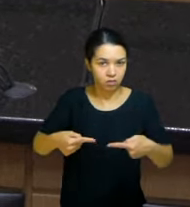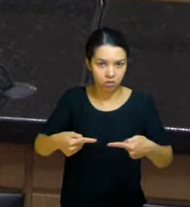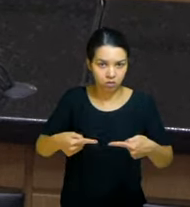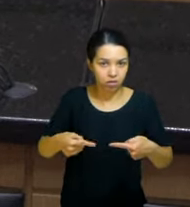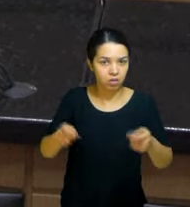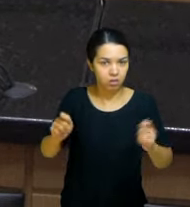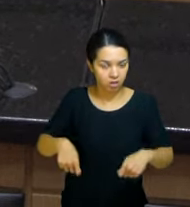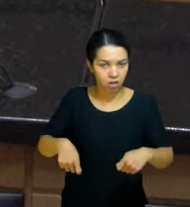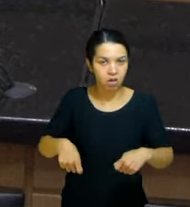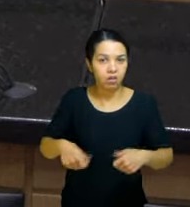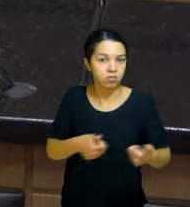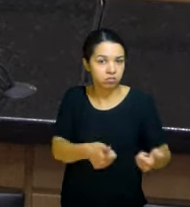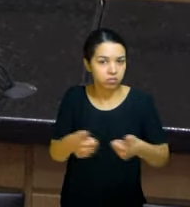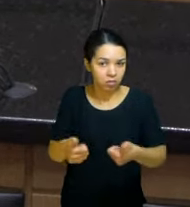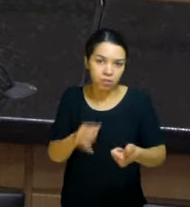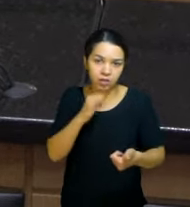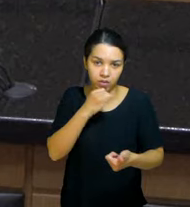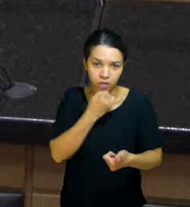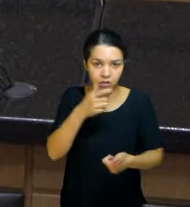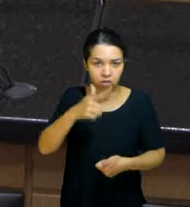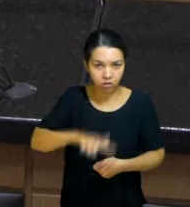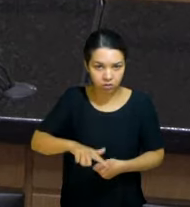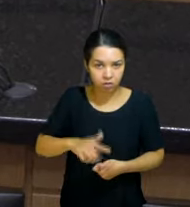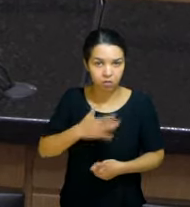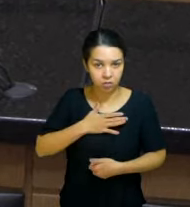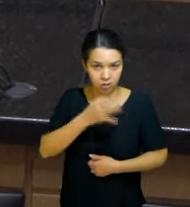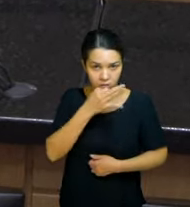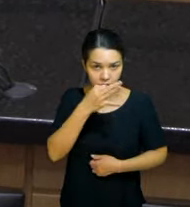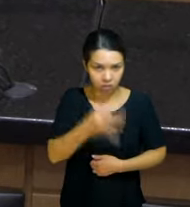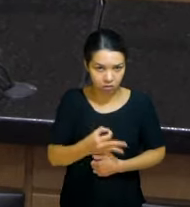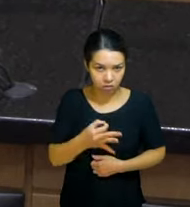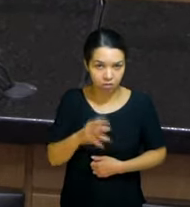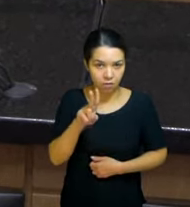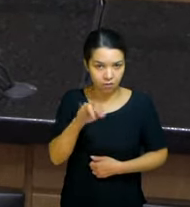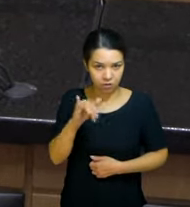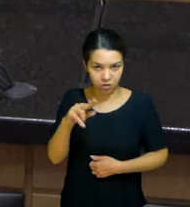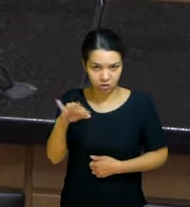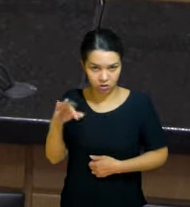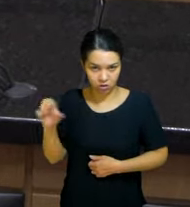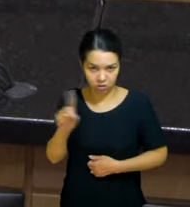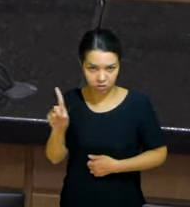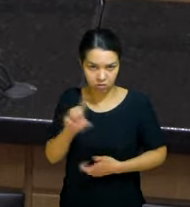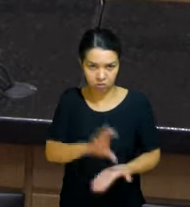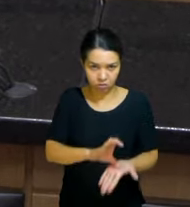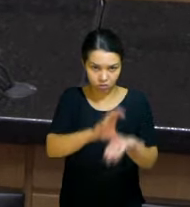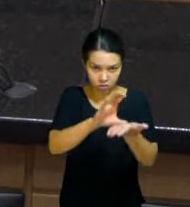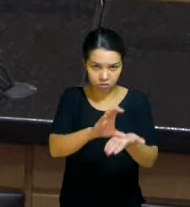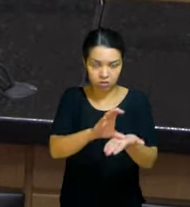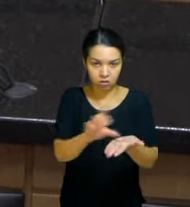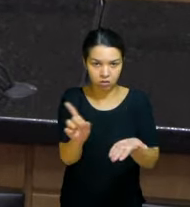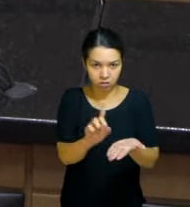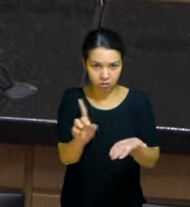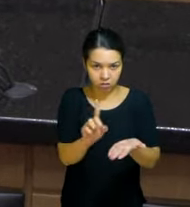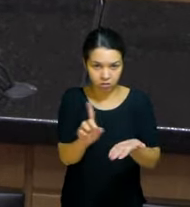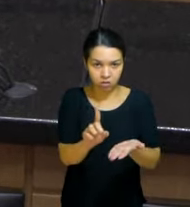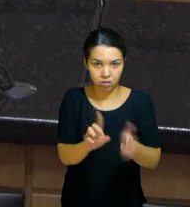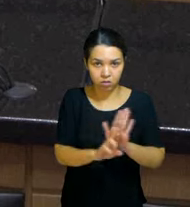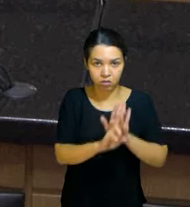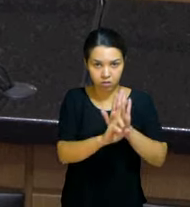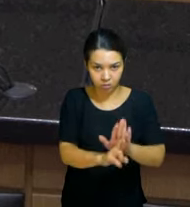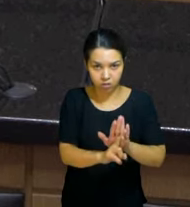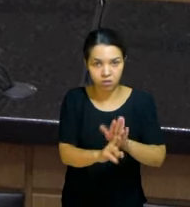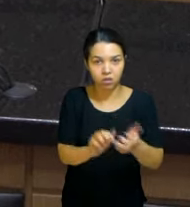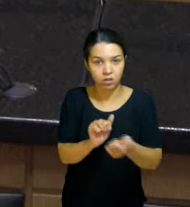E, infelizmente, eu repito, a minha opinião, Vinícius, não é o Conselho Estadual de Esportes que está falando. O representante dos atletas está falando